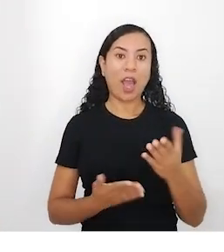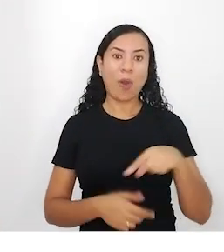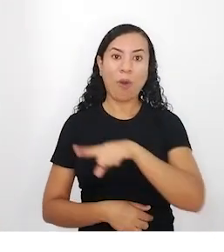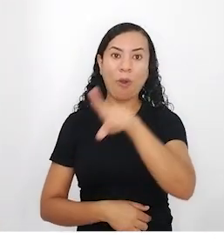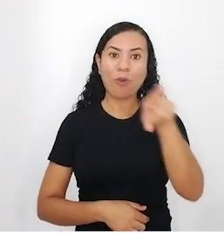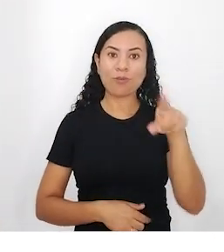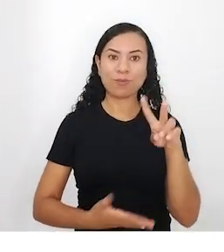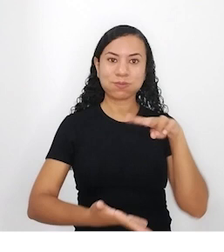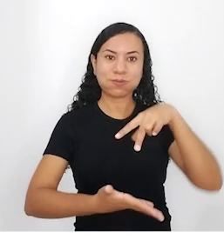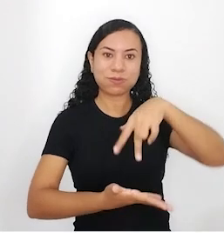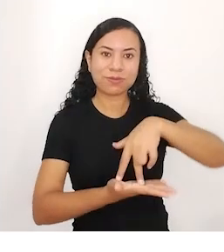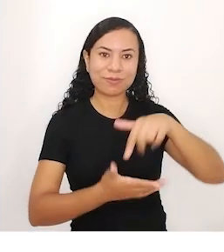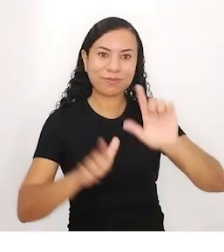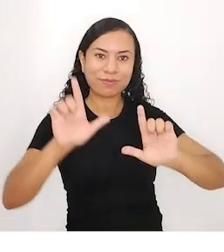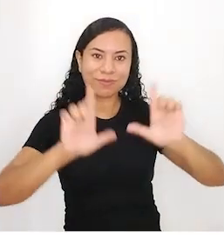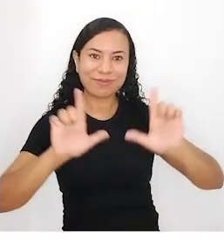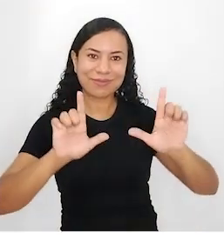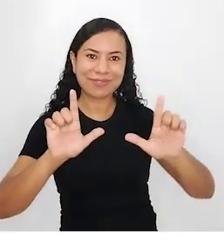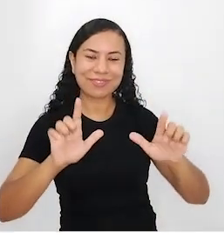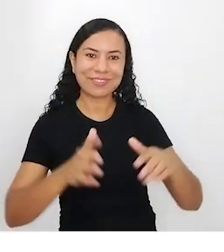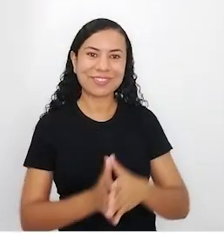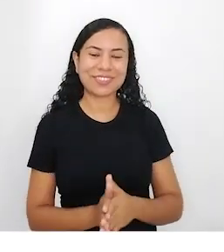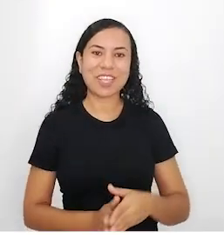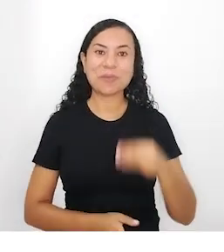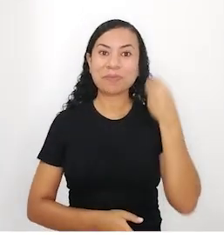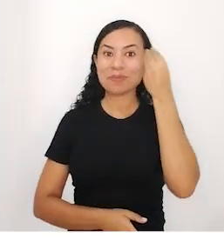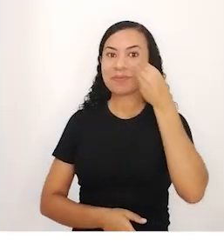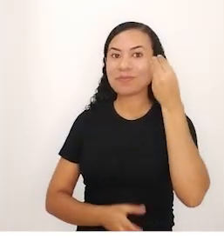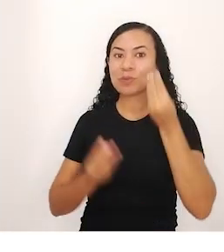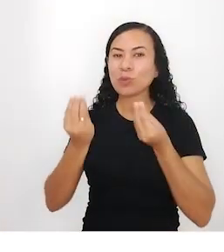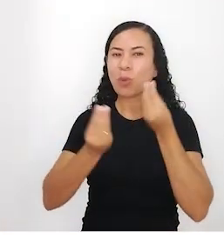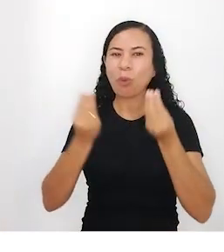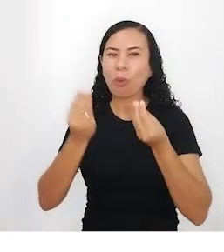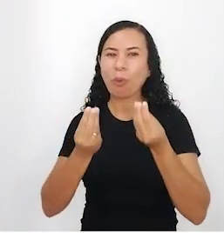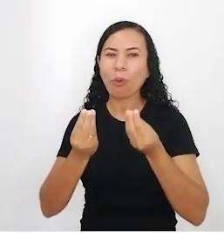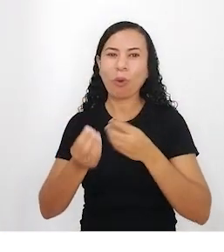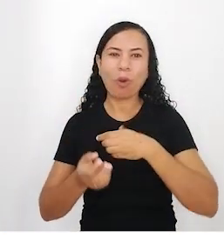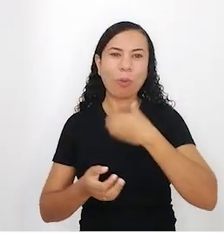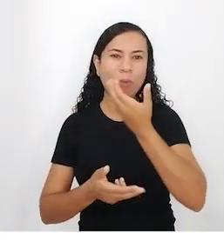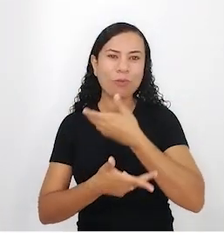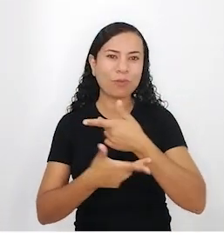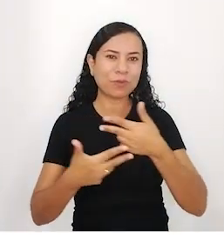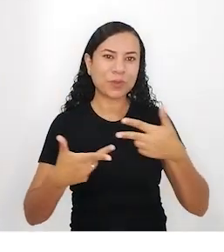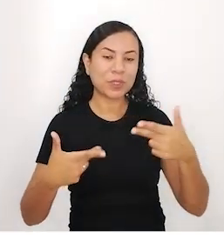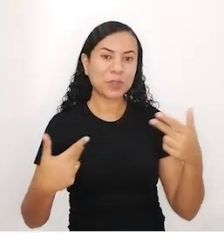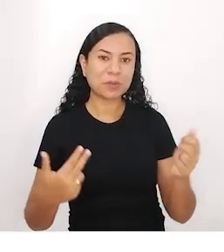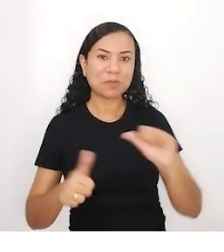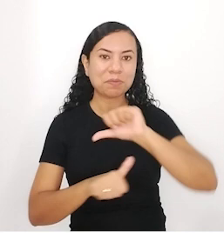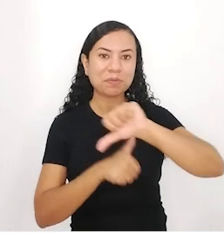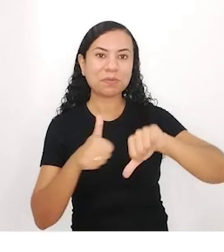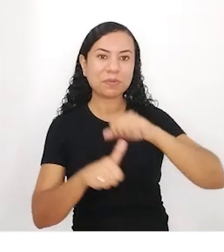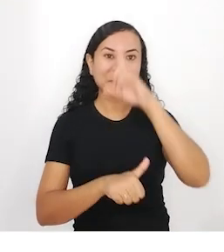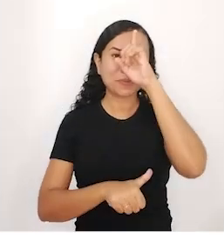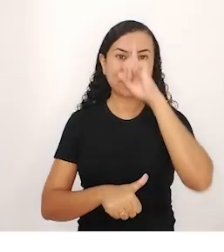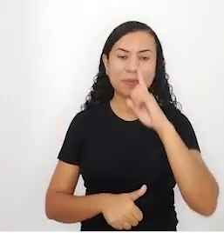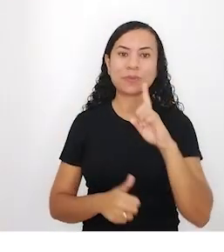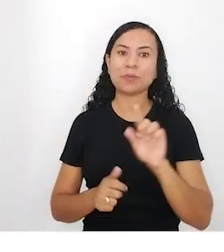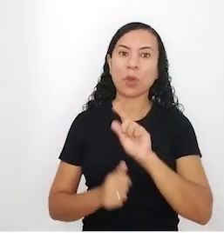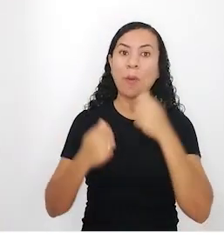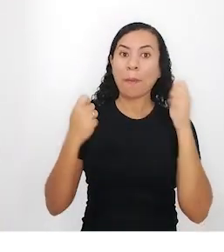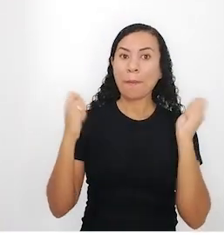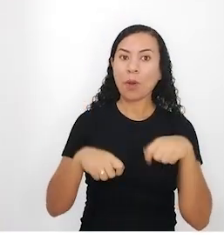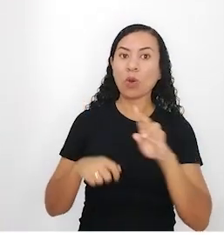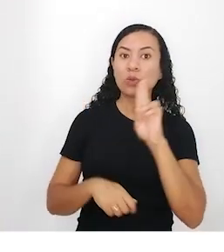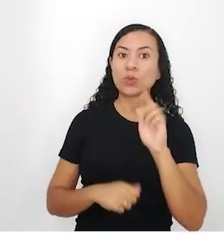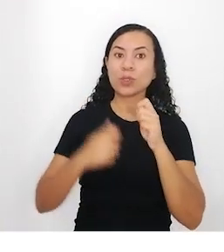como exemplo. Você pode colocar as bananas maduras próximas de algum alimento que está verde, de algum fruto